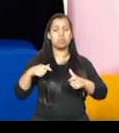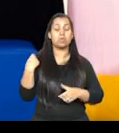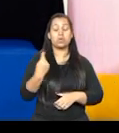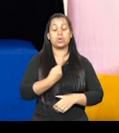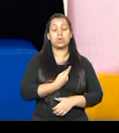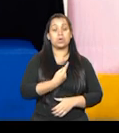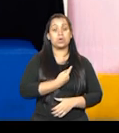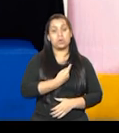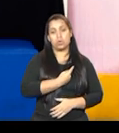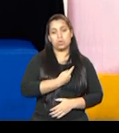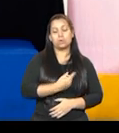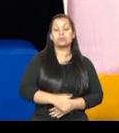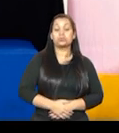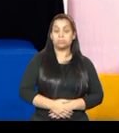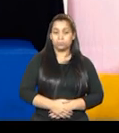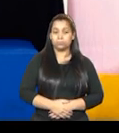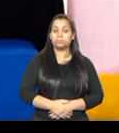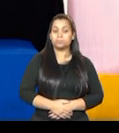cultura, da nossa arte.